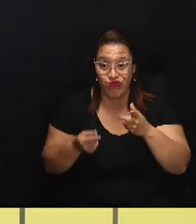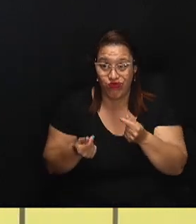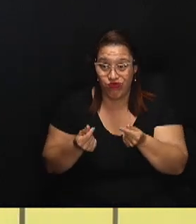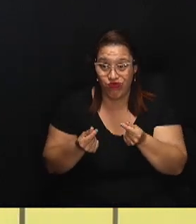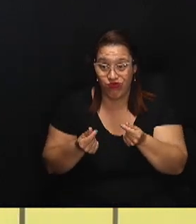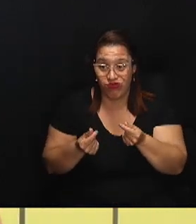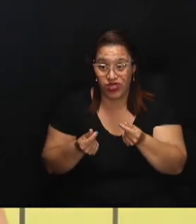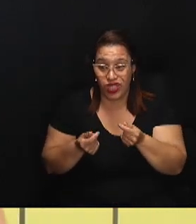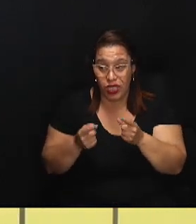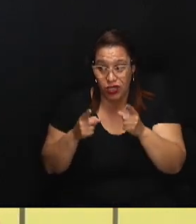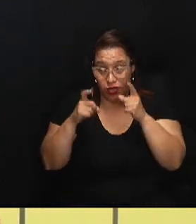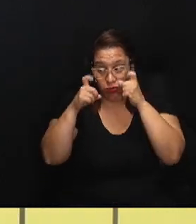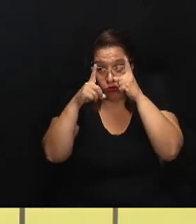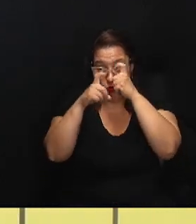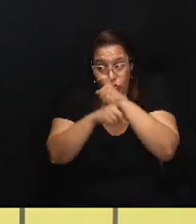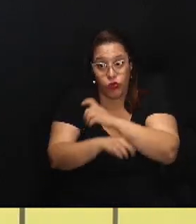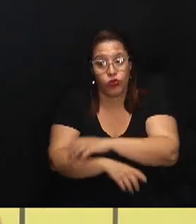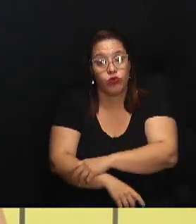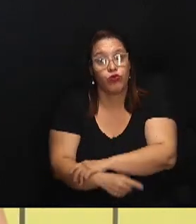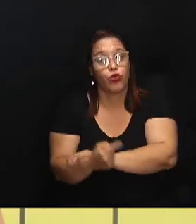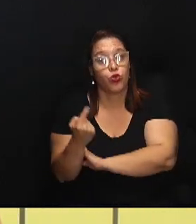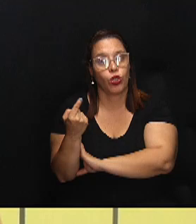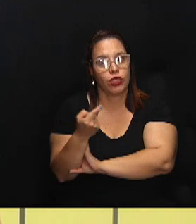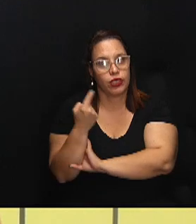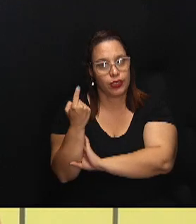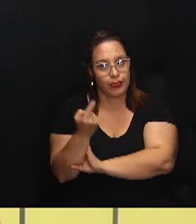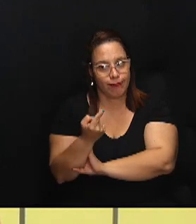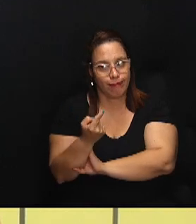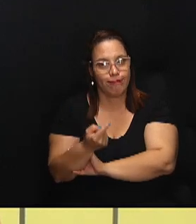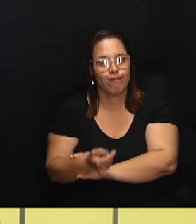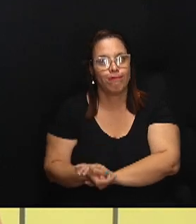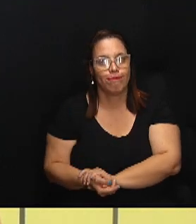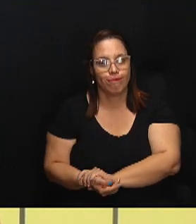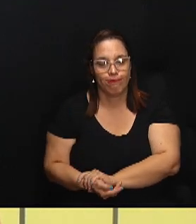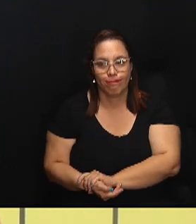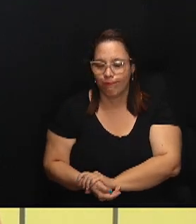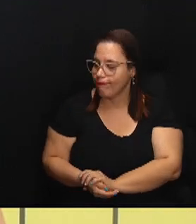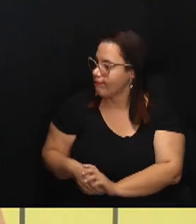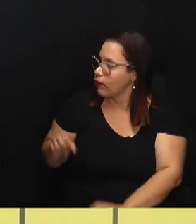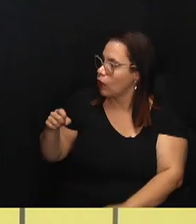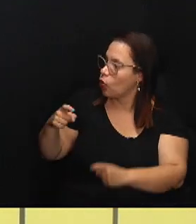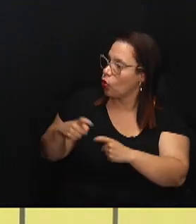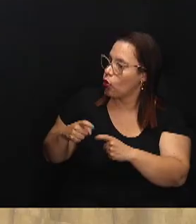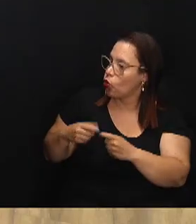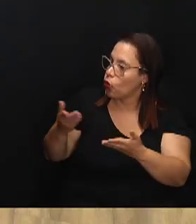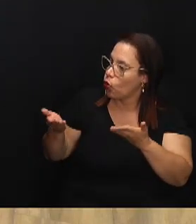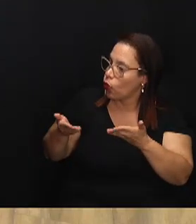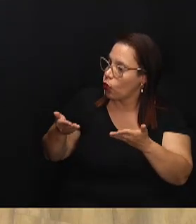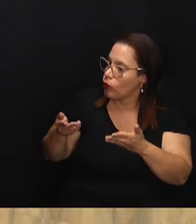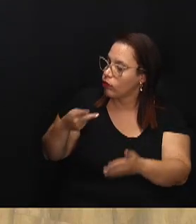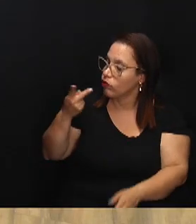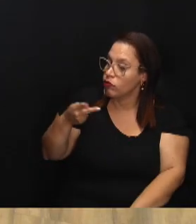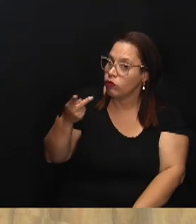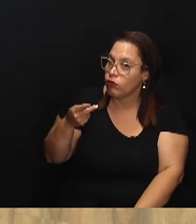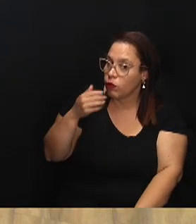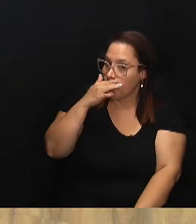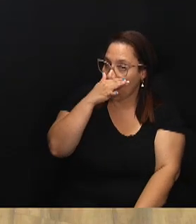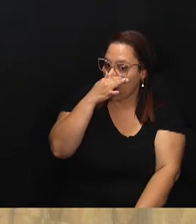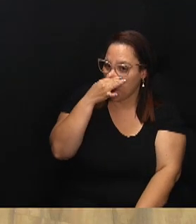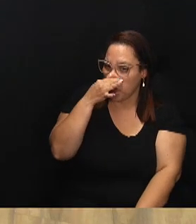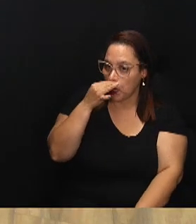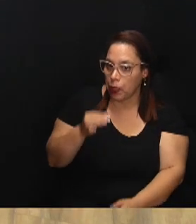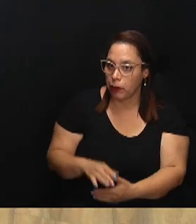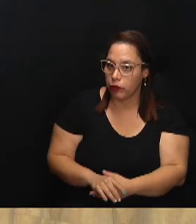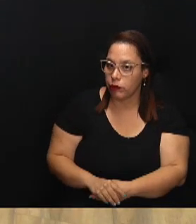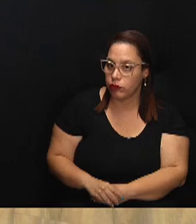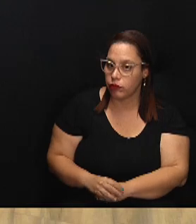É muito complicado lidar sozinho com tudo isso. Sim. Agora, doutora, a gente está falando, inclusive, sobre essa